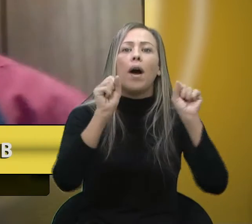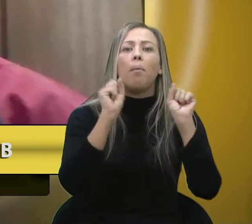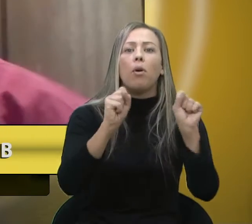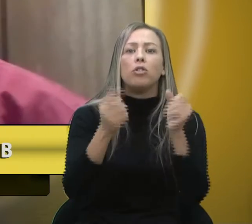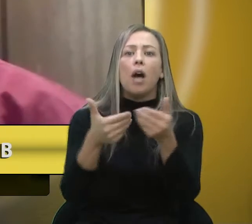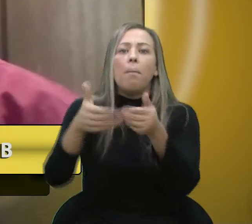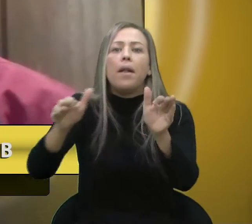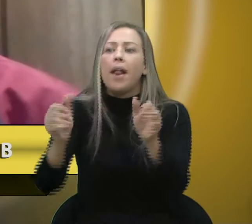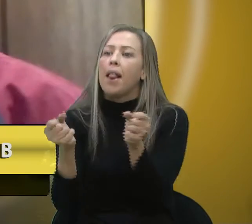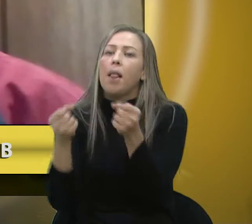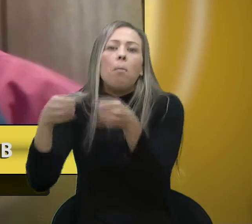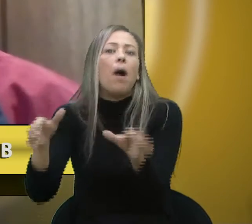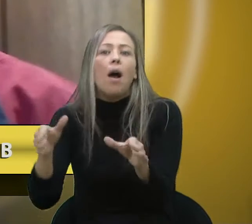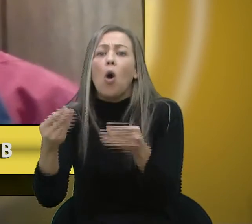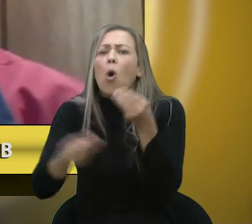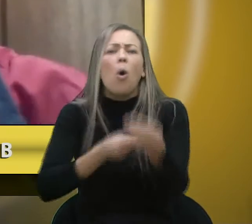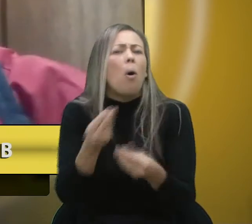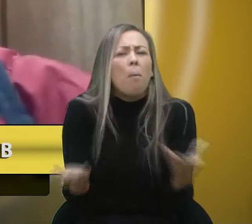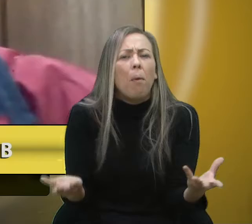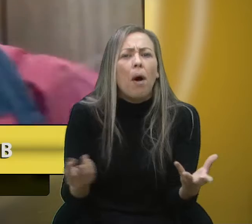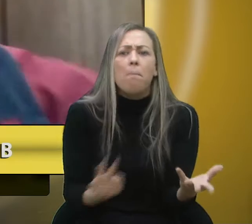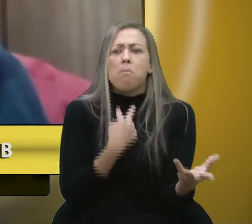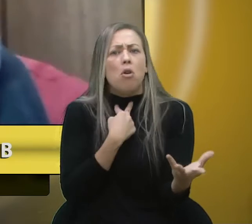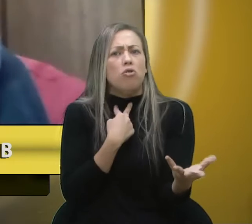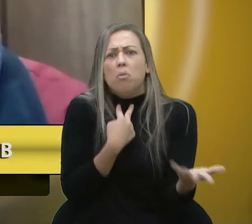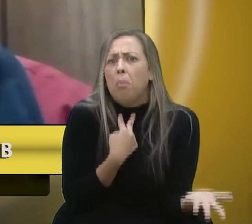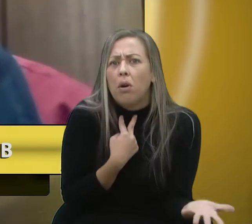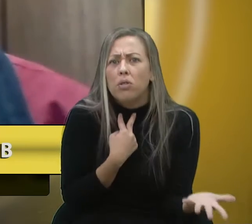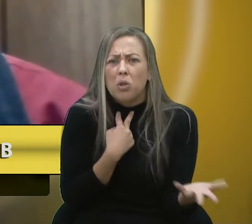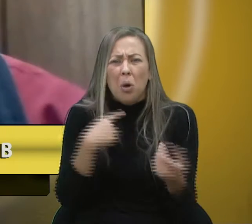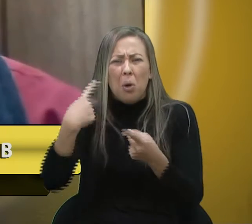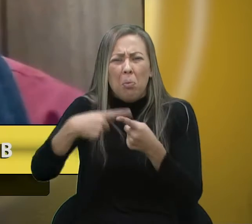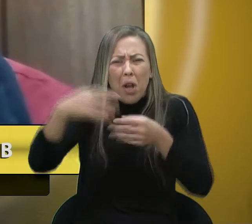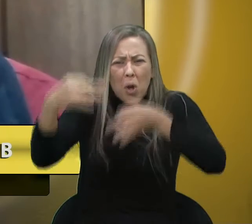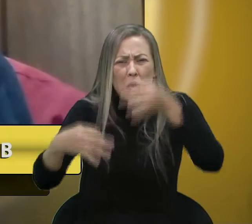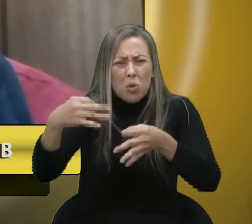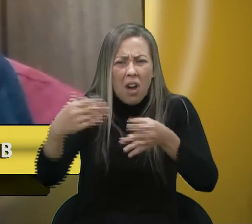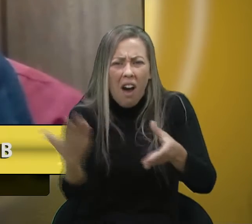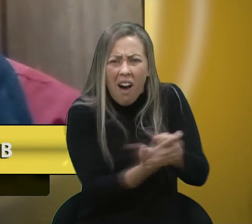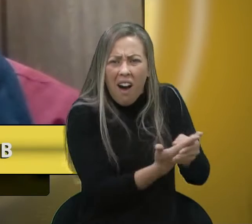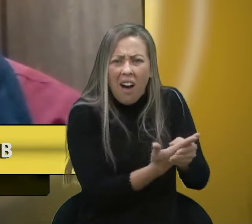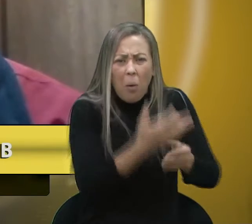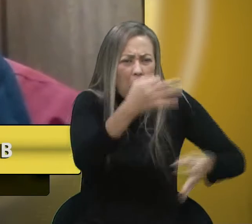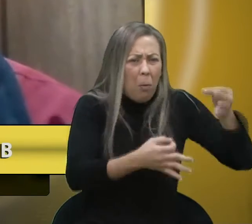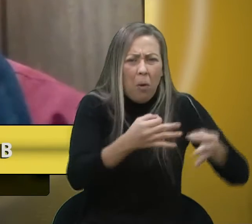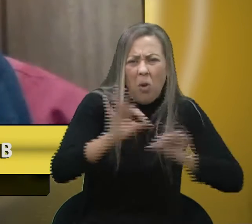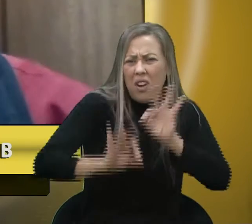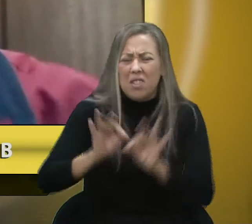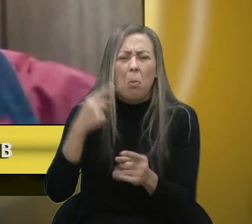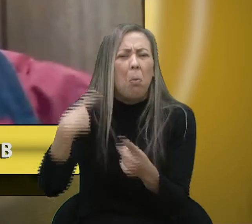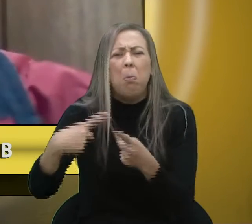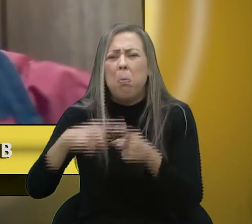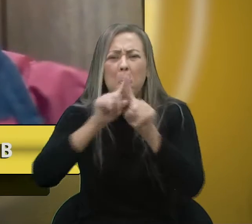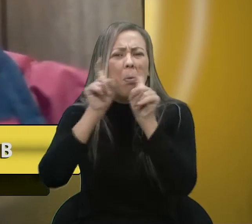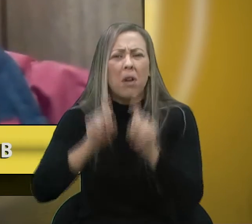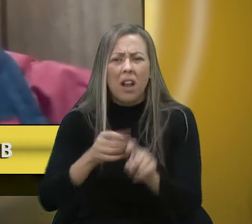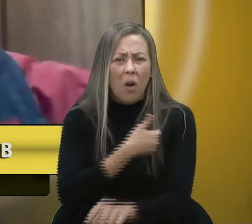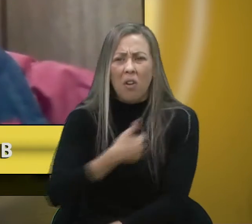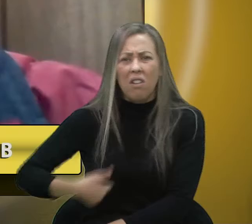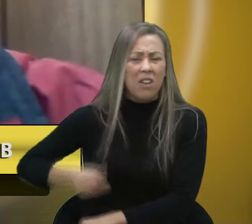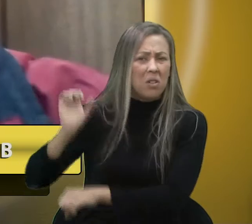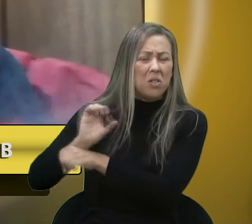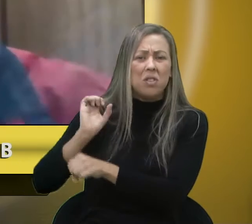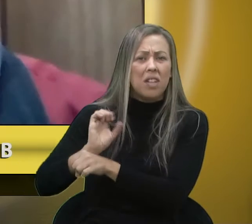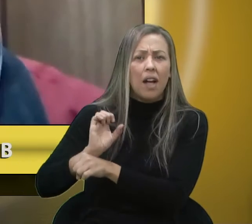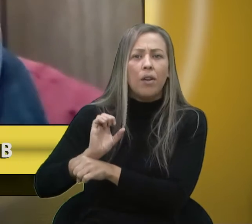não. Por que será que se judicializou tanto? Por que será que se judicializou tanto? Porque o governo do estado passa